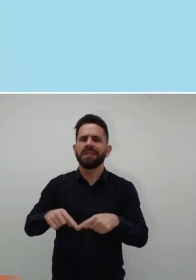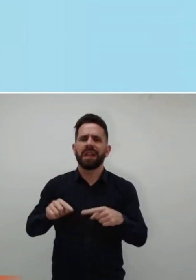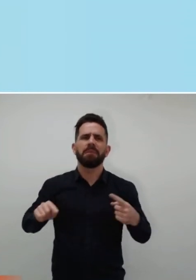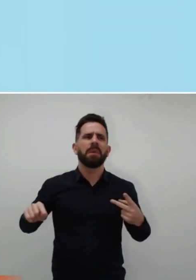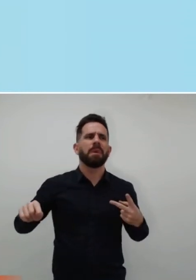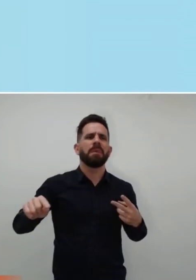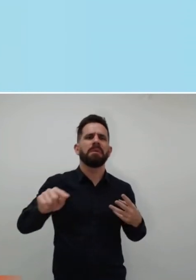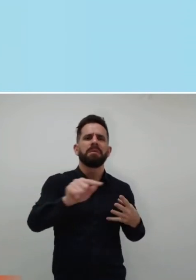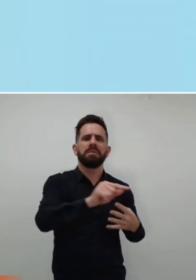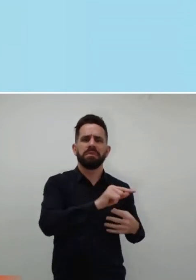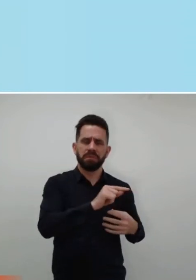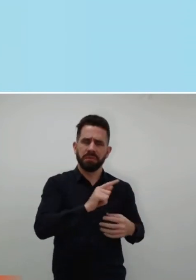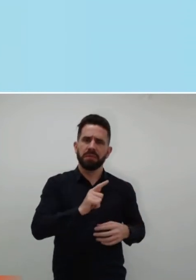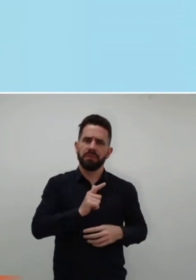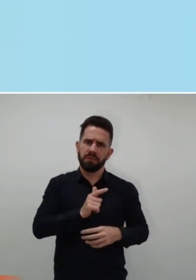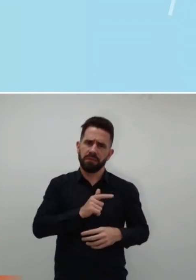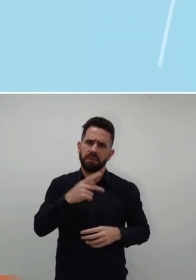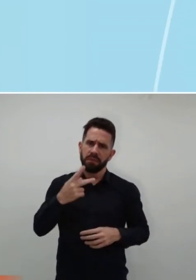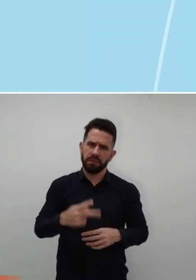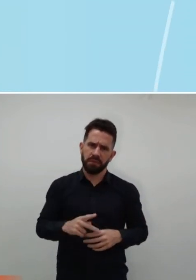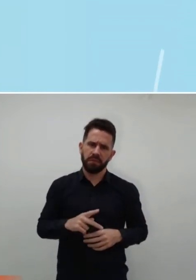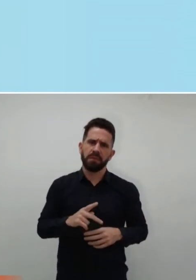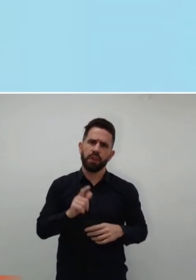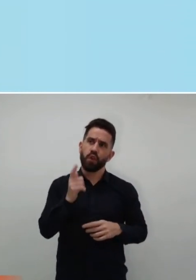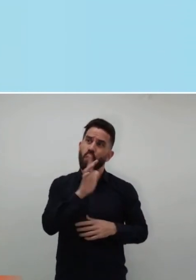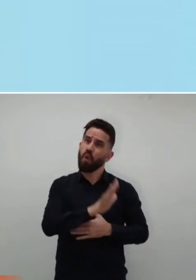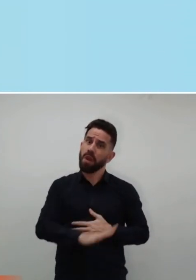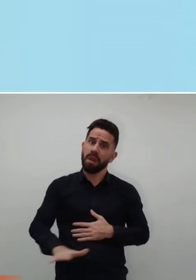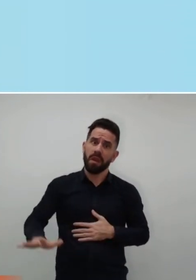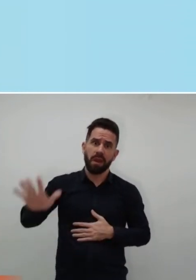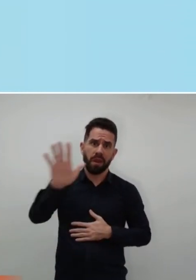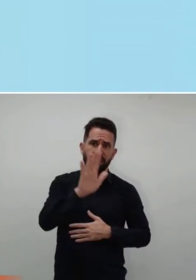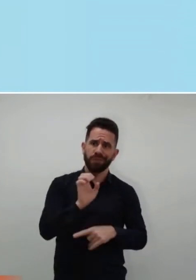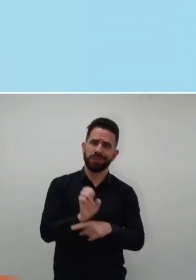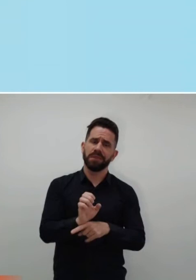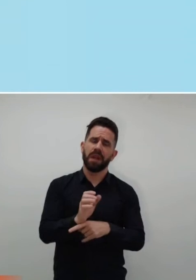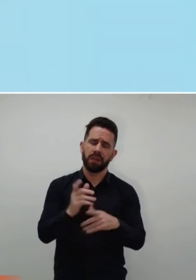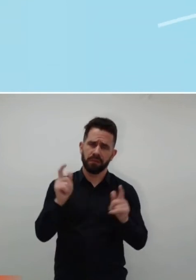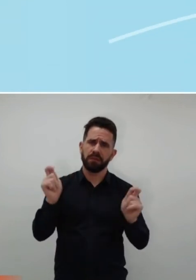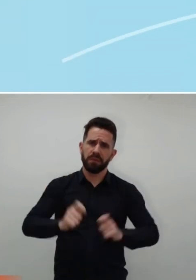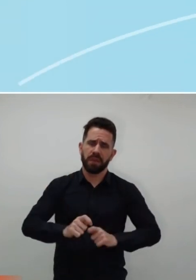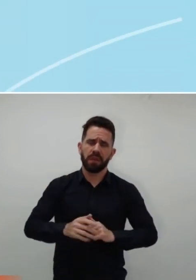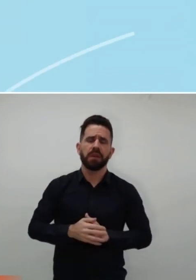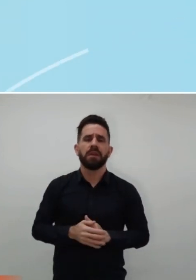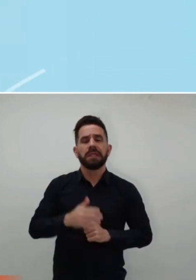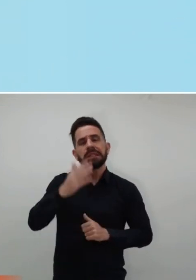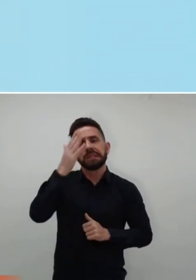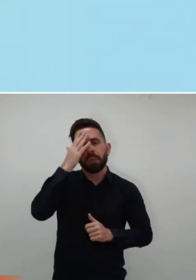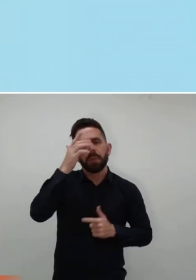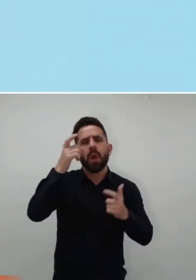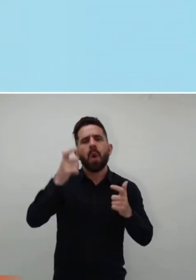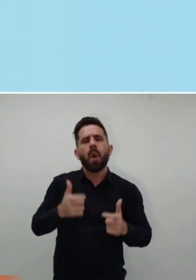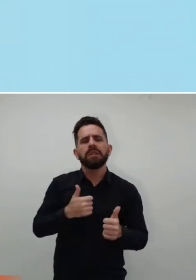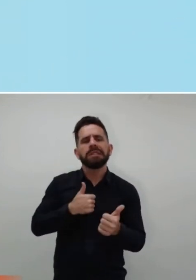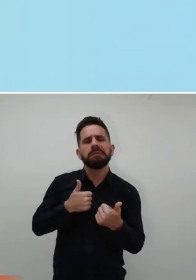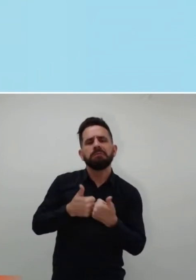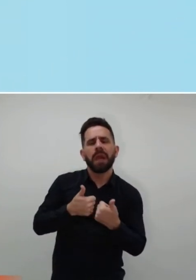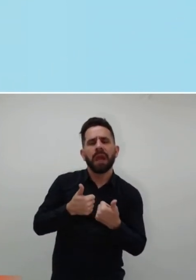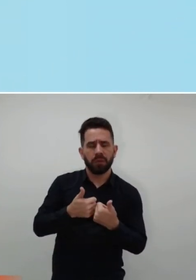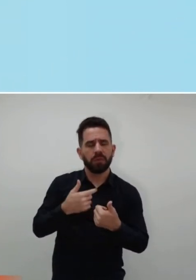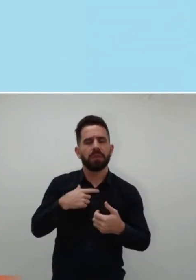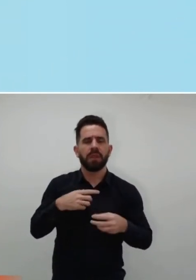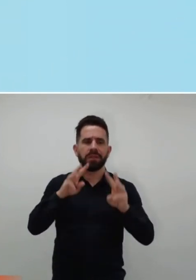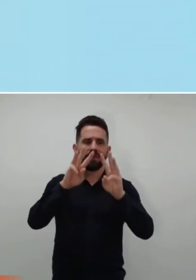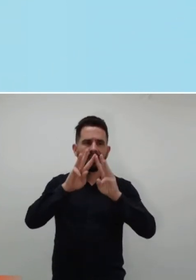nos 246 municípios goianos, ou seja, em todo o estado. Para saber onde tem um posto mais perto de você, acesse o